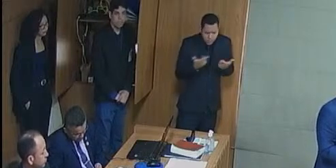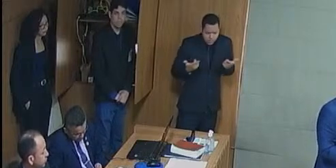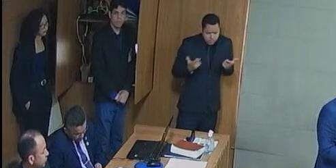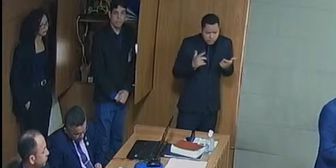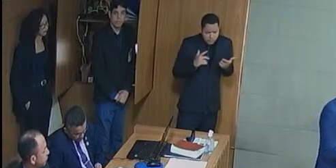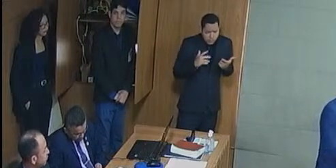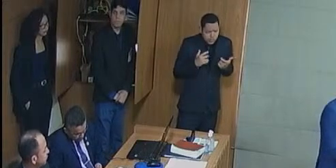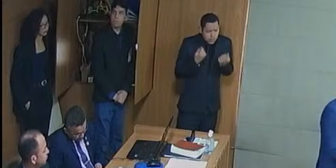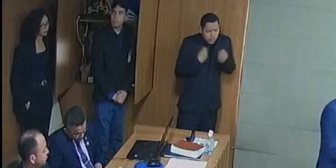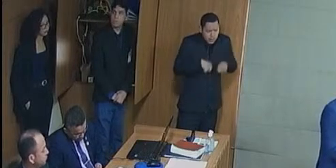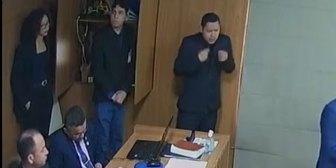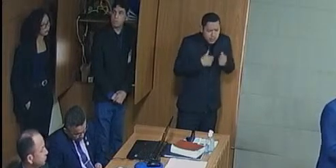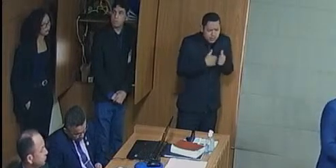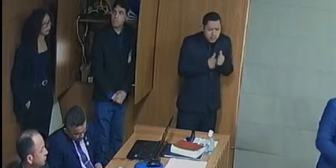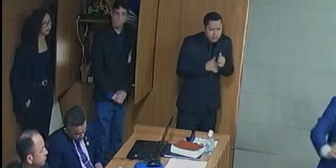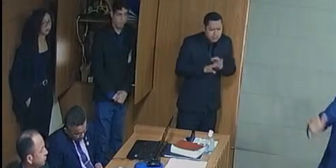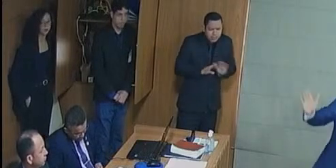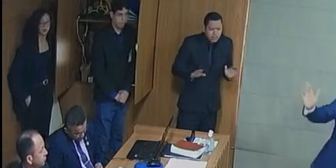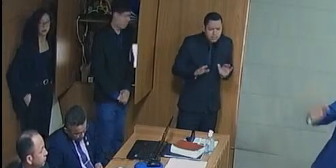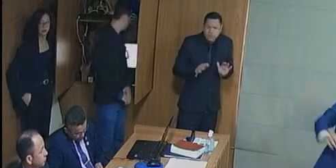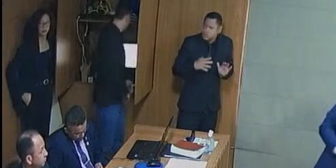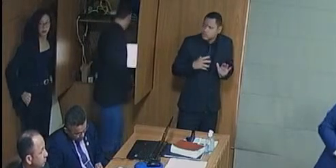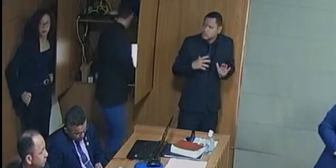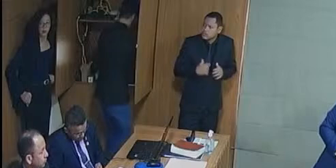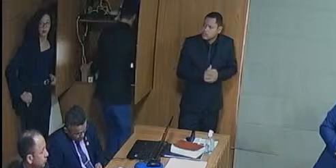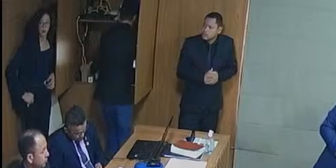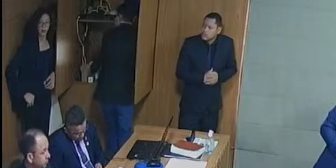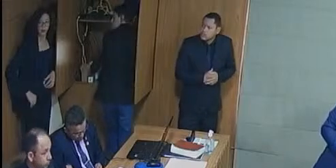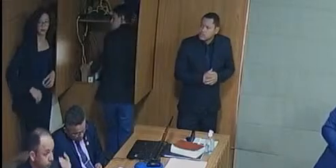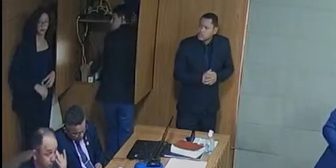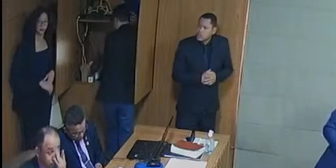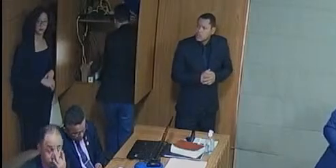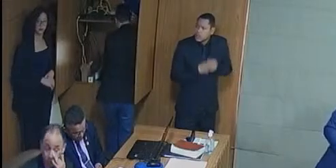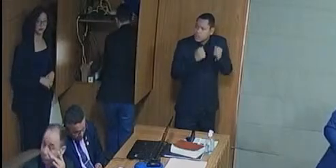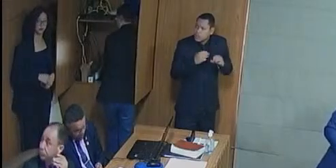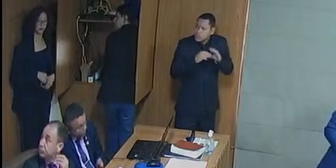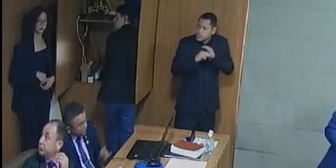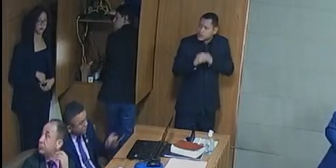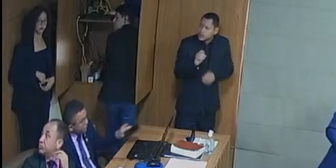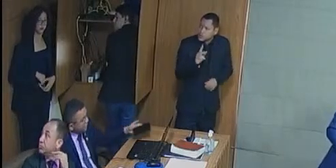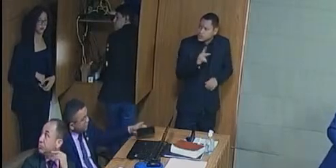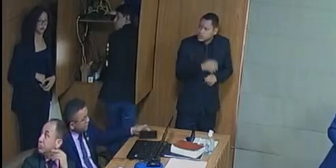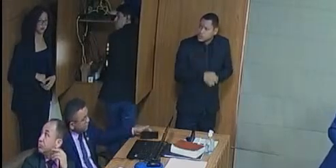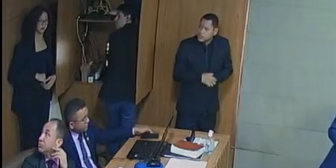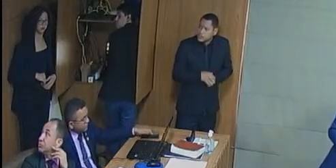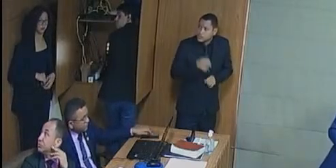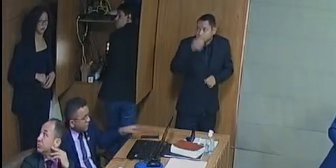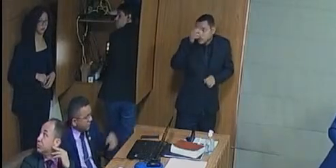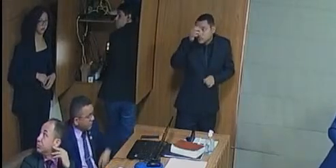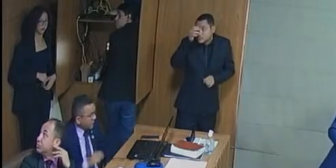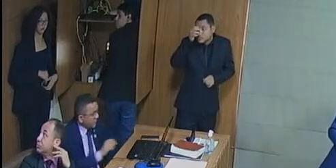esconder é dessa forma pode passar a mensagem por favor